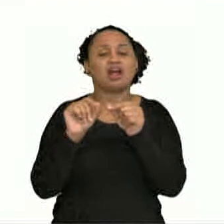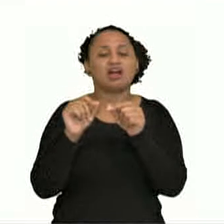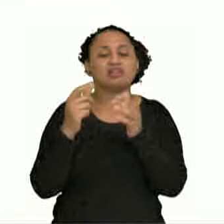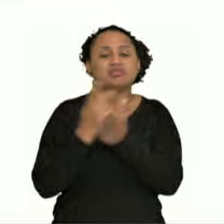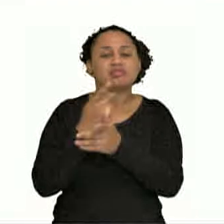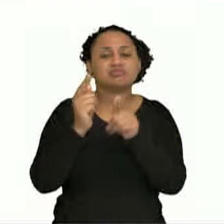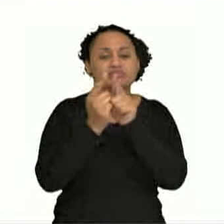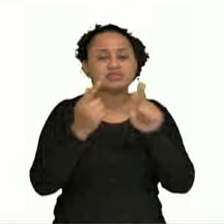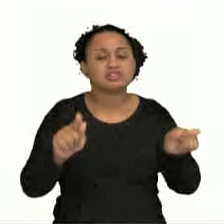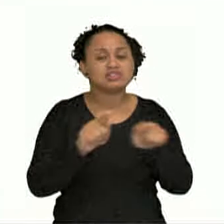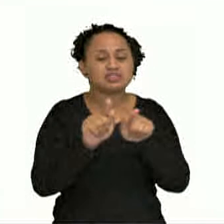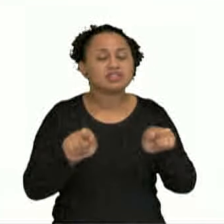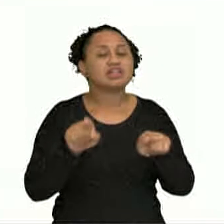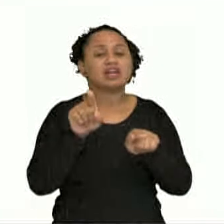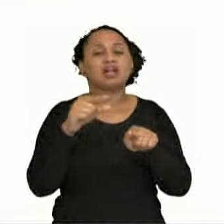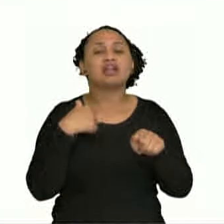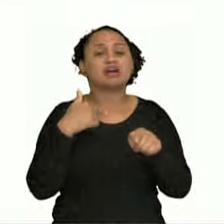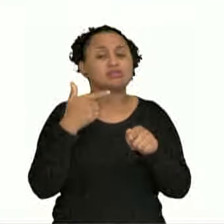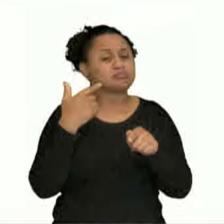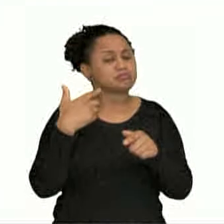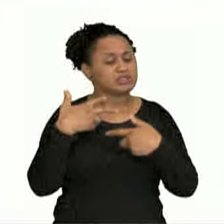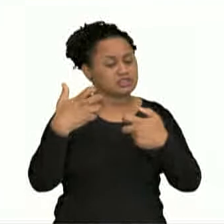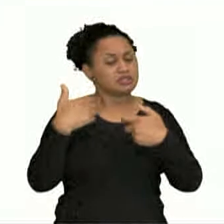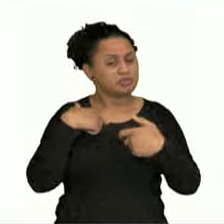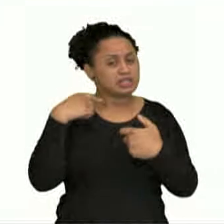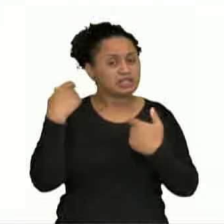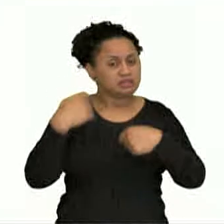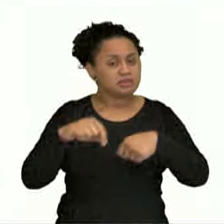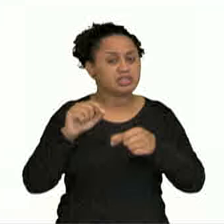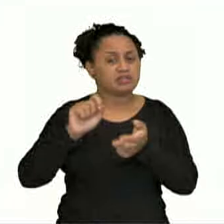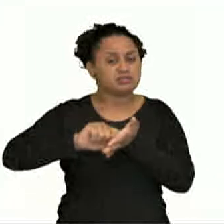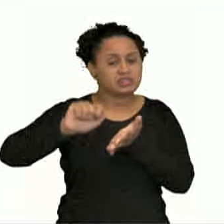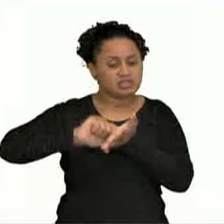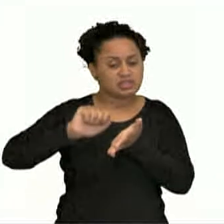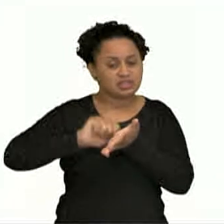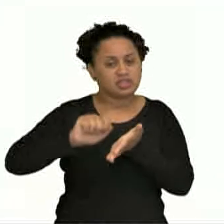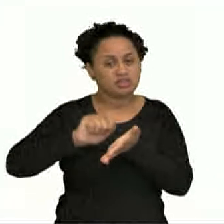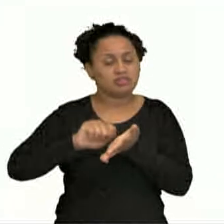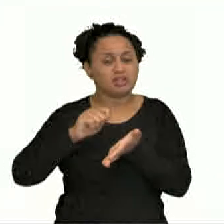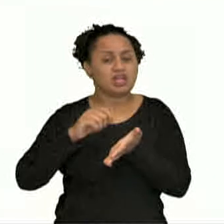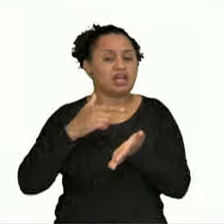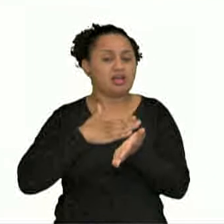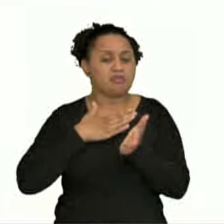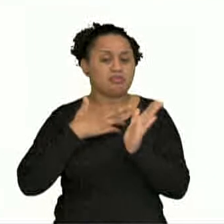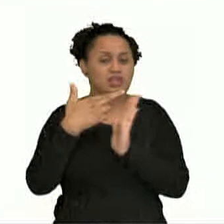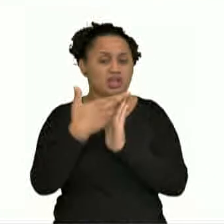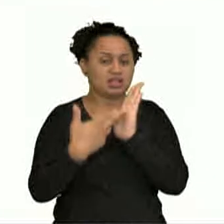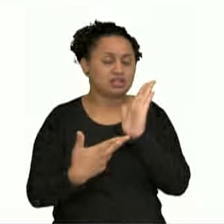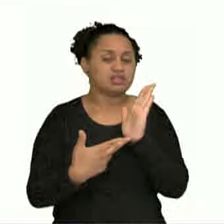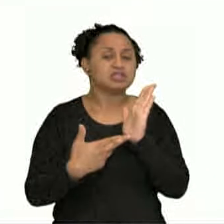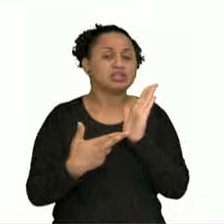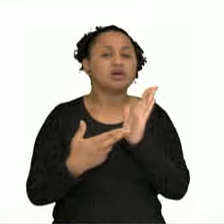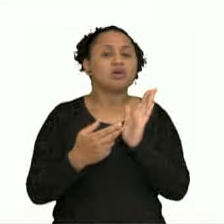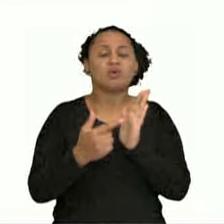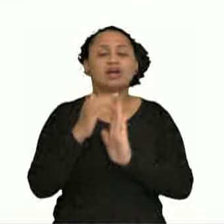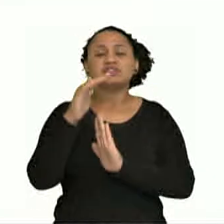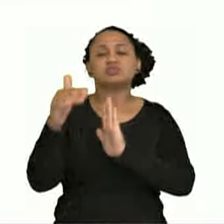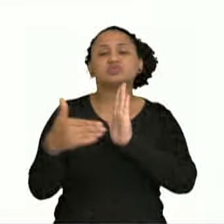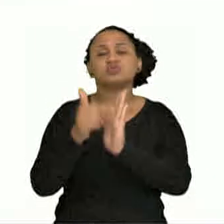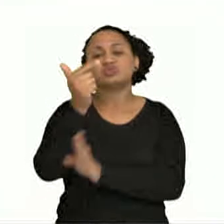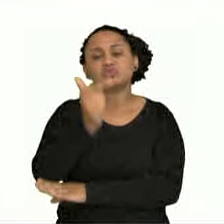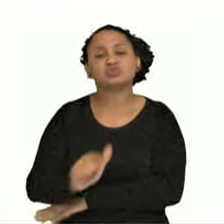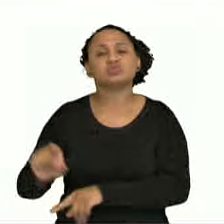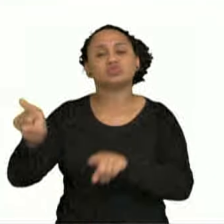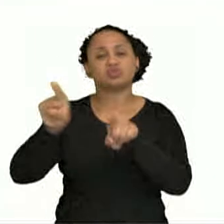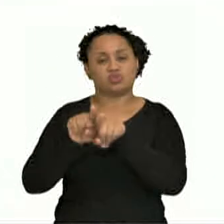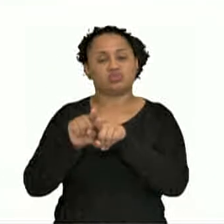gramatical que ela se via obrigada a escrever com a minha redação quase que todinha,